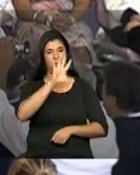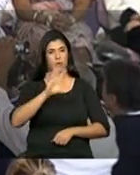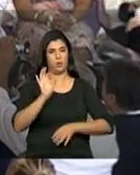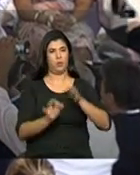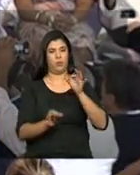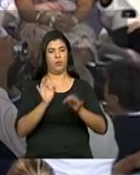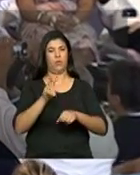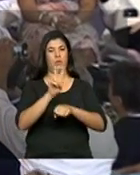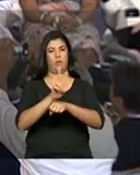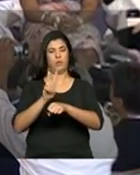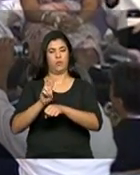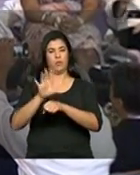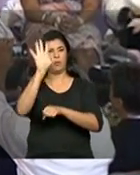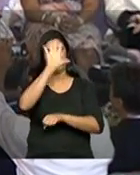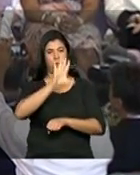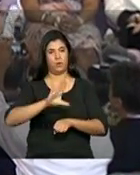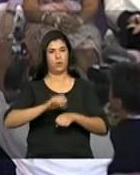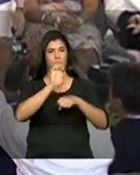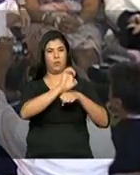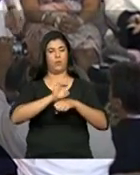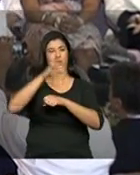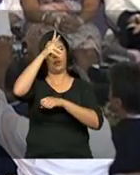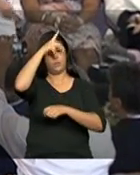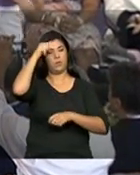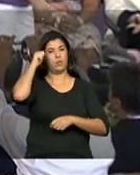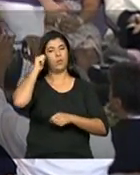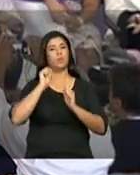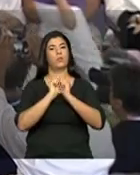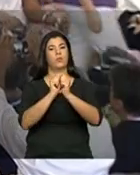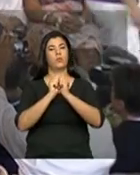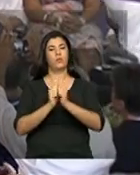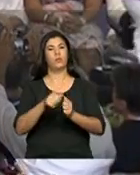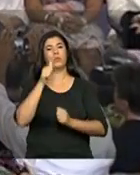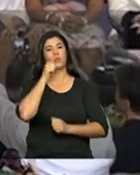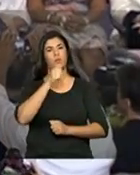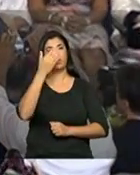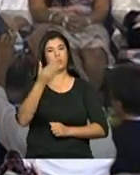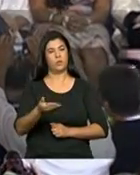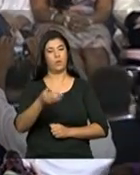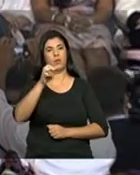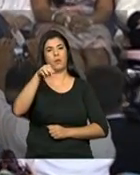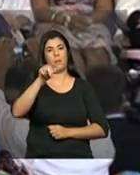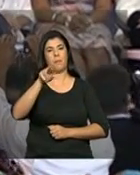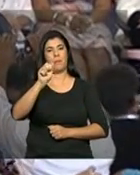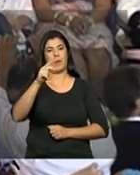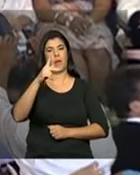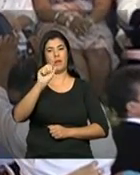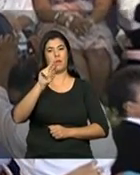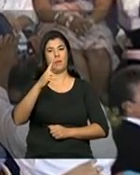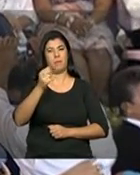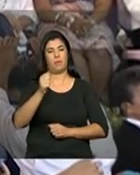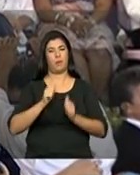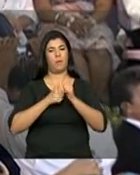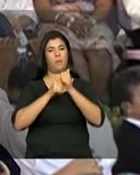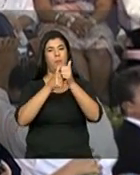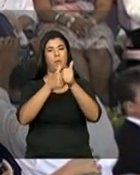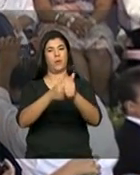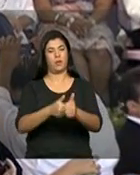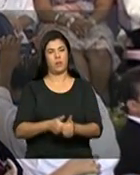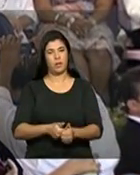defensor público-geral do Estado de Mato Grosso do Sul e a senhora Maria da Penha, para acompanhar o ato